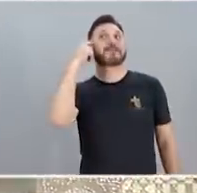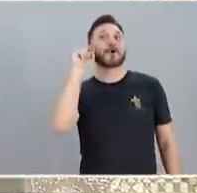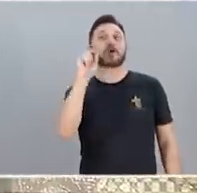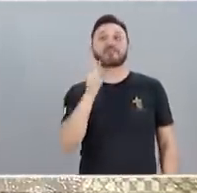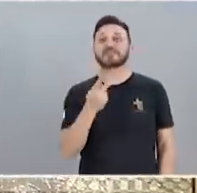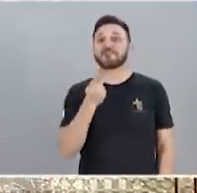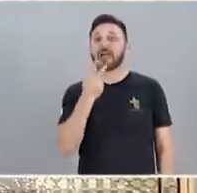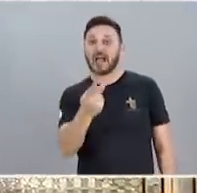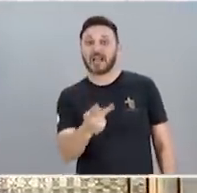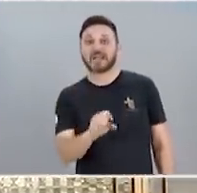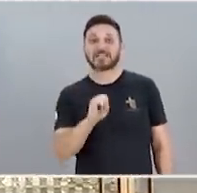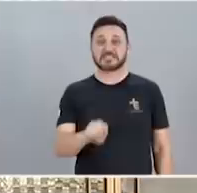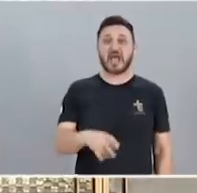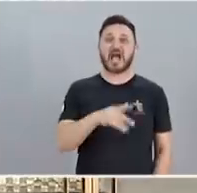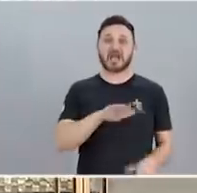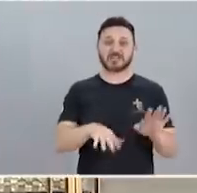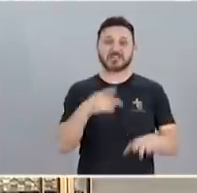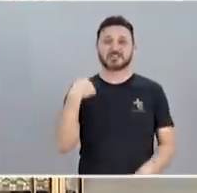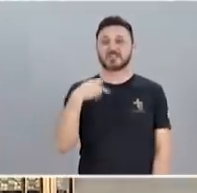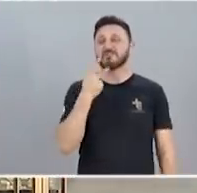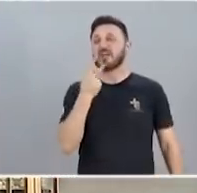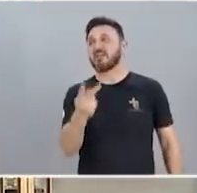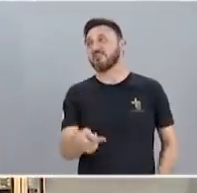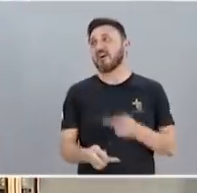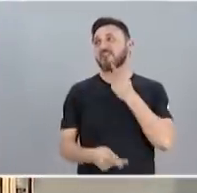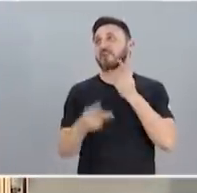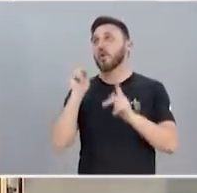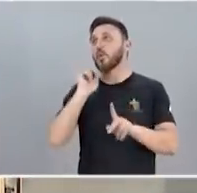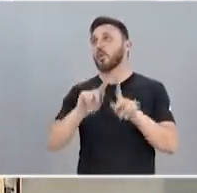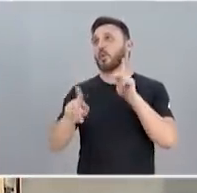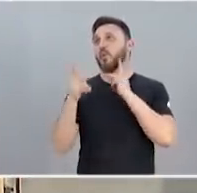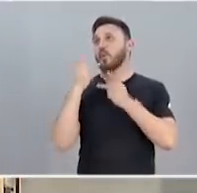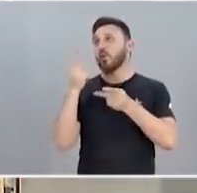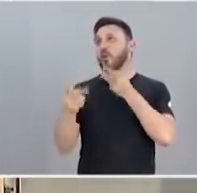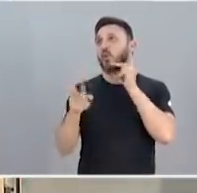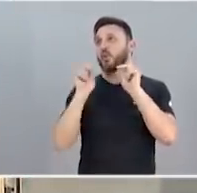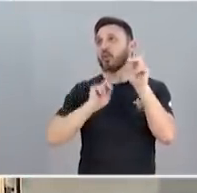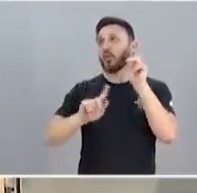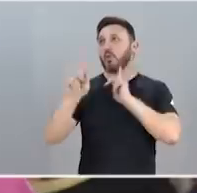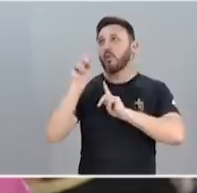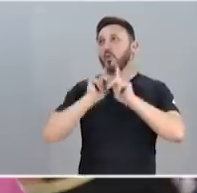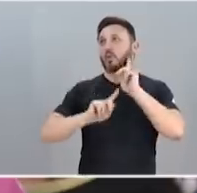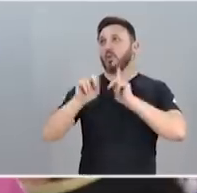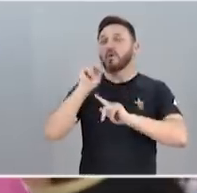reza. Nós cremos na Trindade. As mulheres: